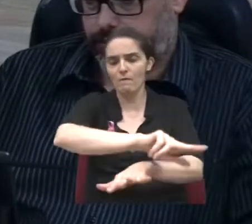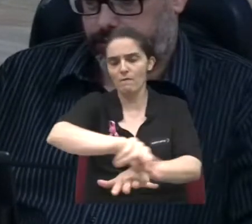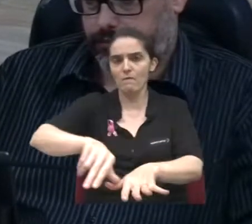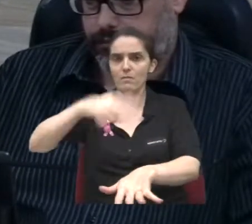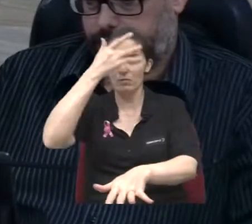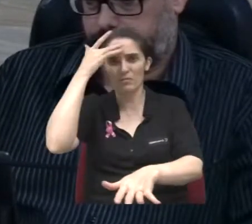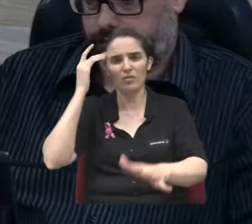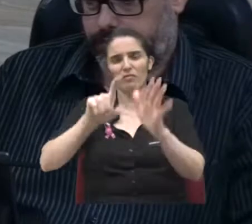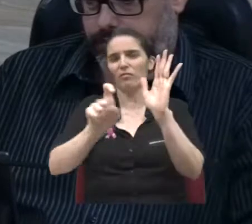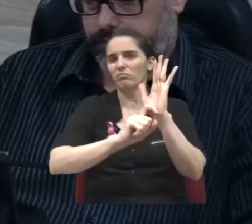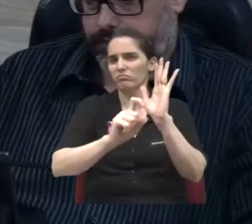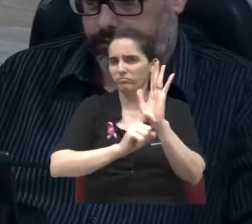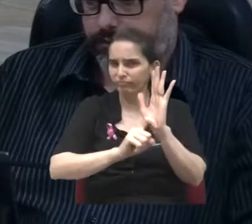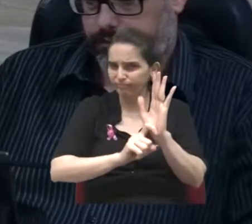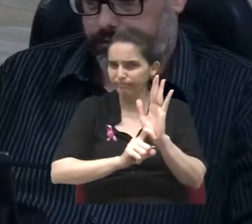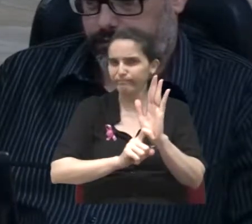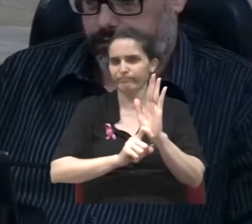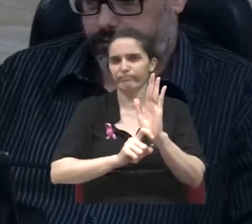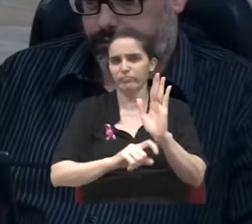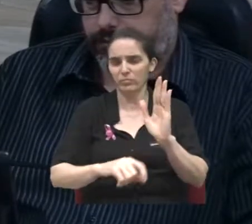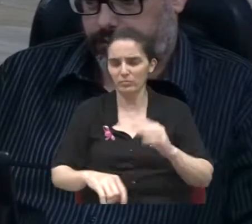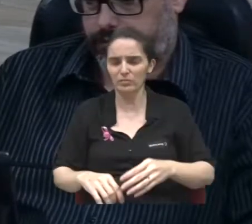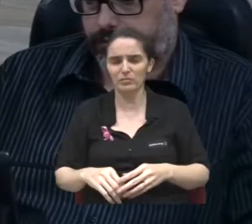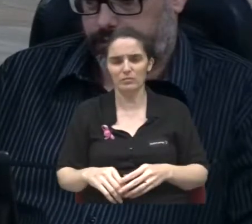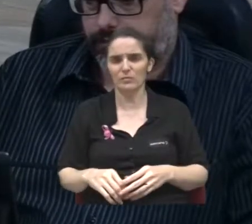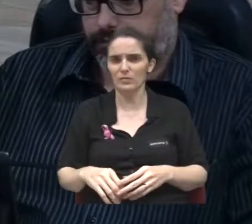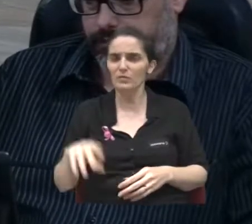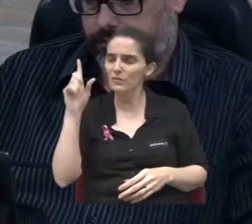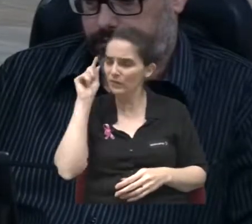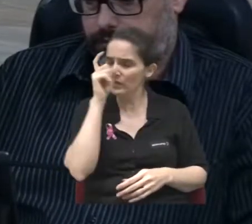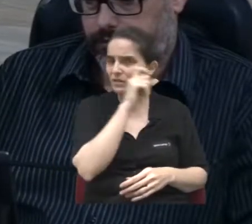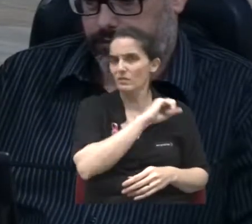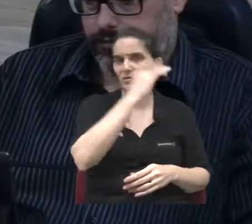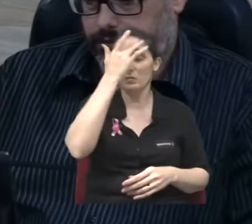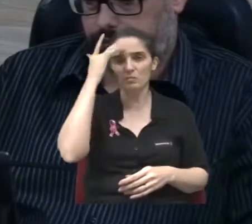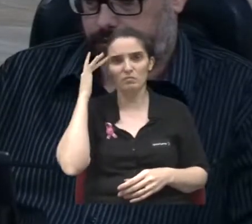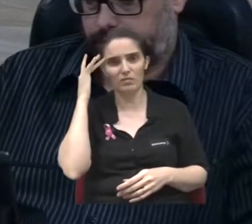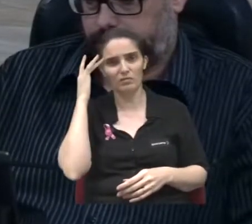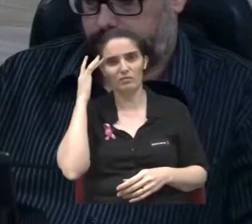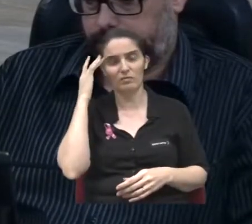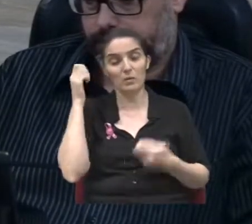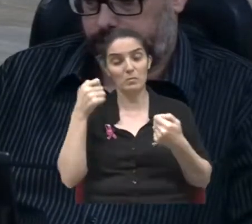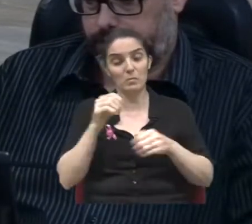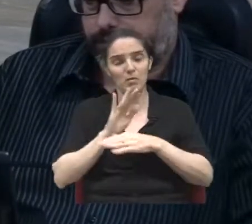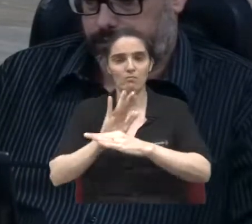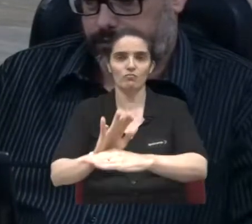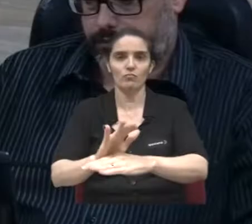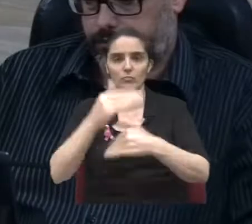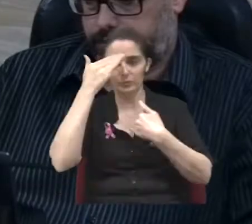tem escravizado muitas pessoas que precisam de ajuda. Muito obrigado.